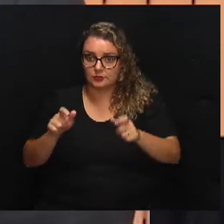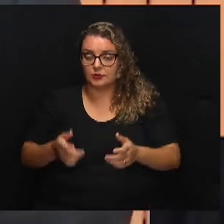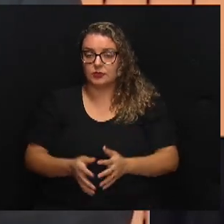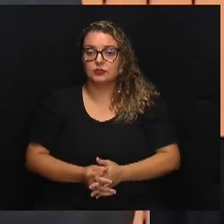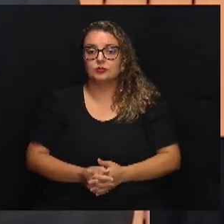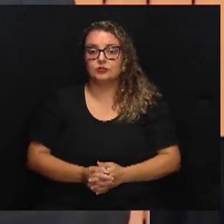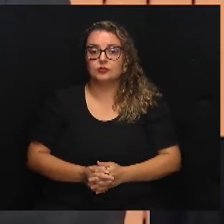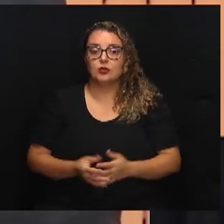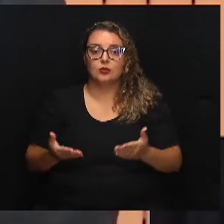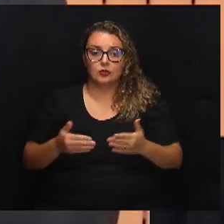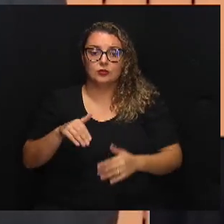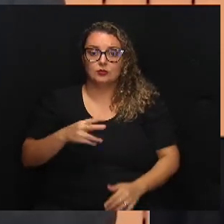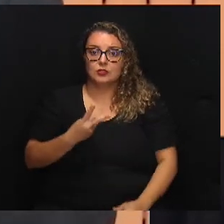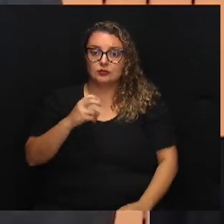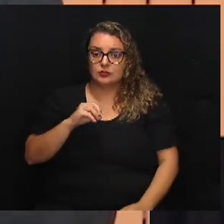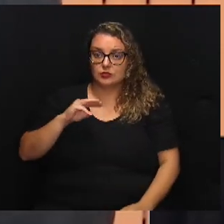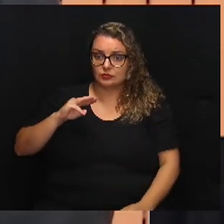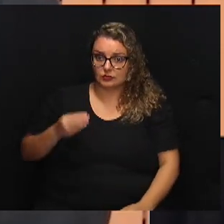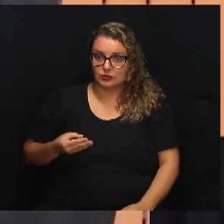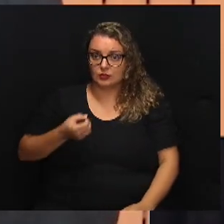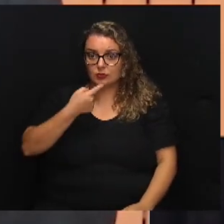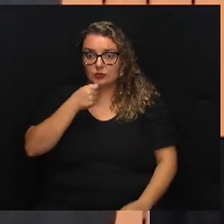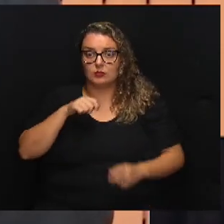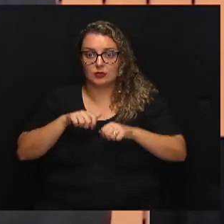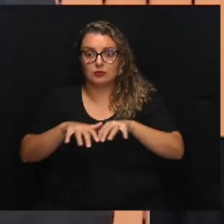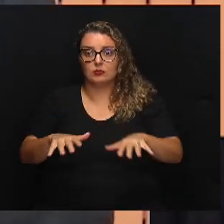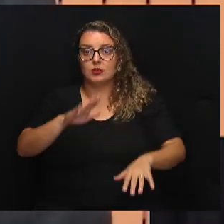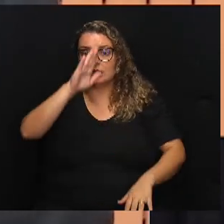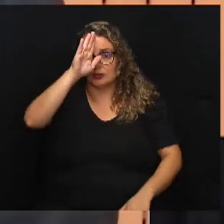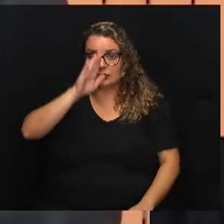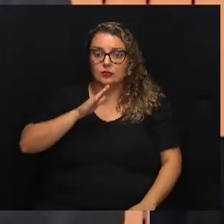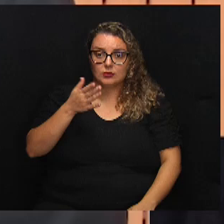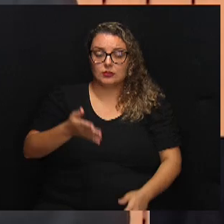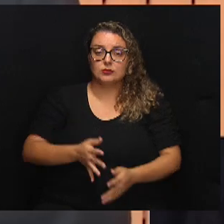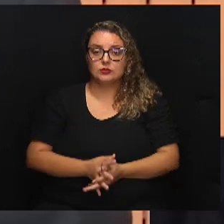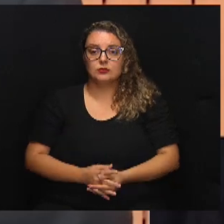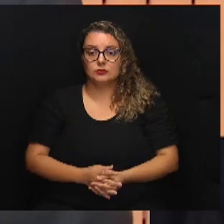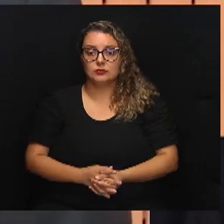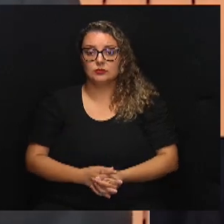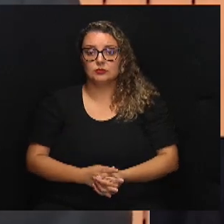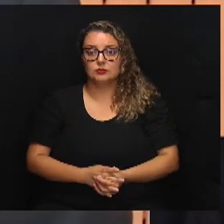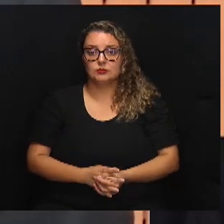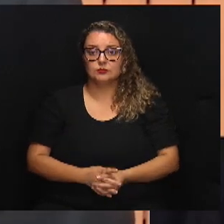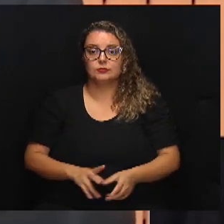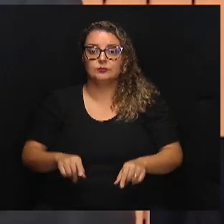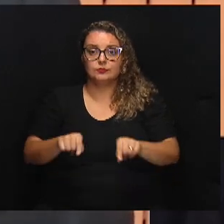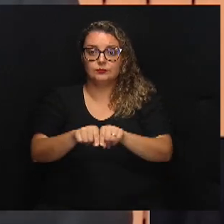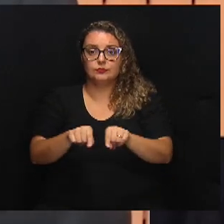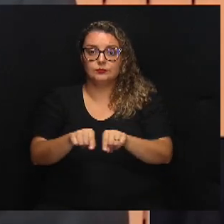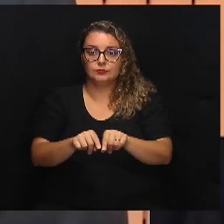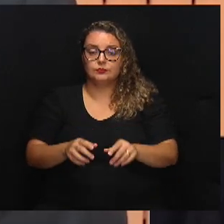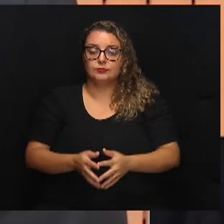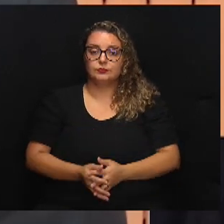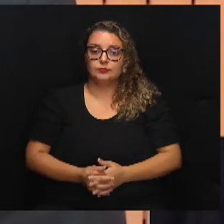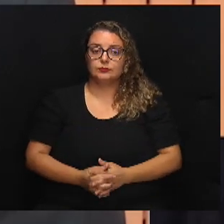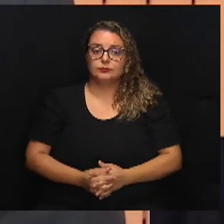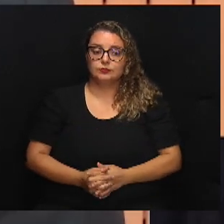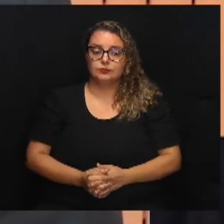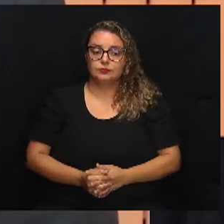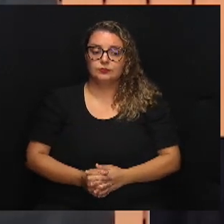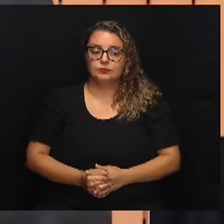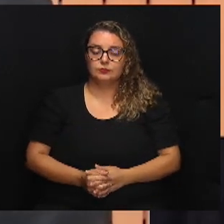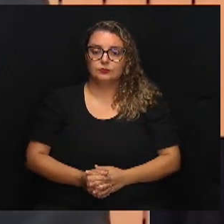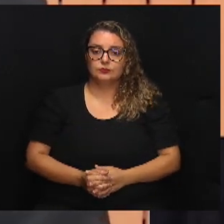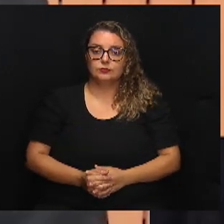Hoje, mais de 20 milhões de medicamentos distribuídos gratuitamente. E também a gente